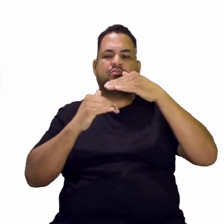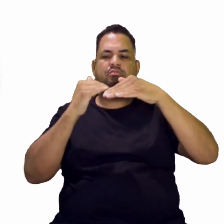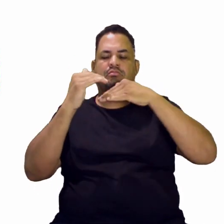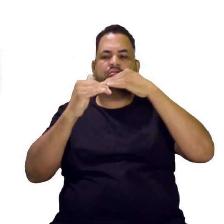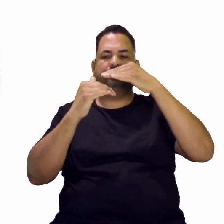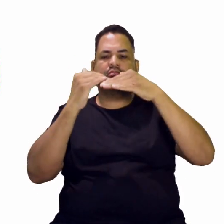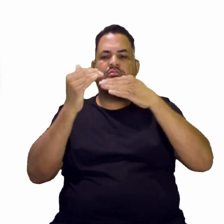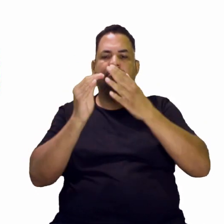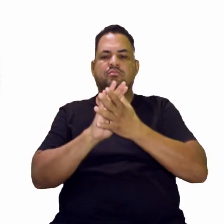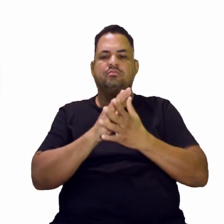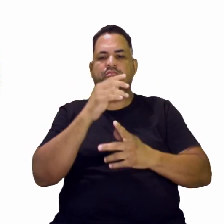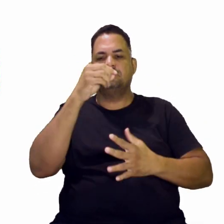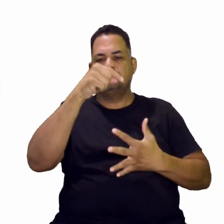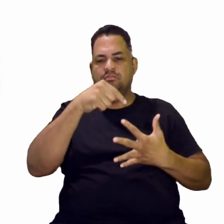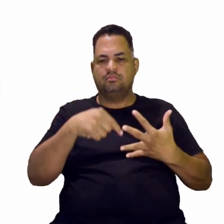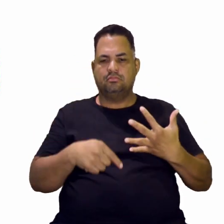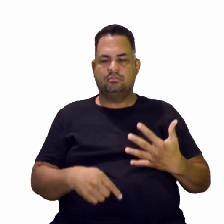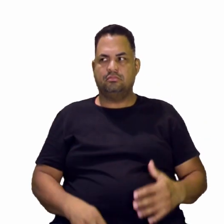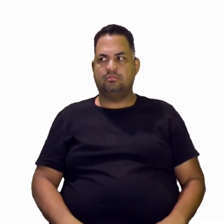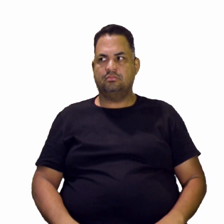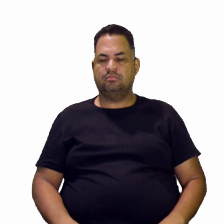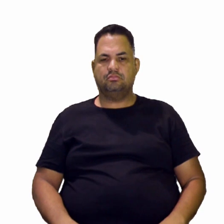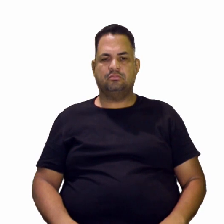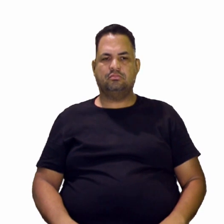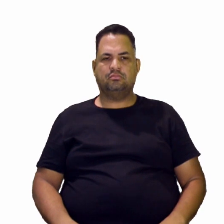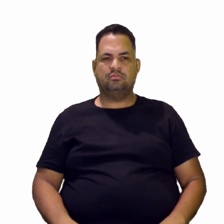desenvolvimento dessa espécie.